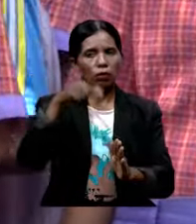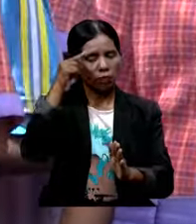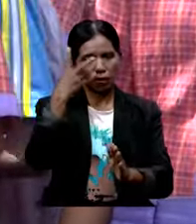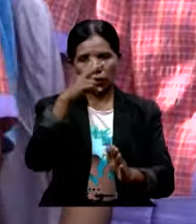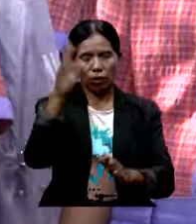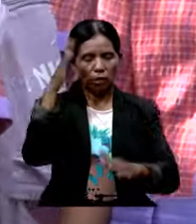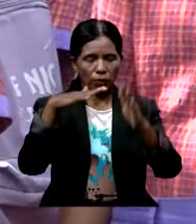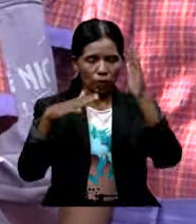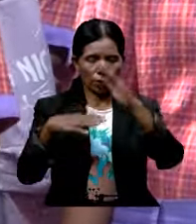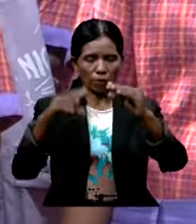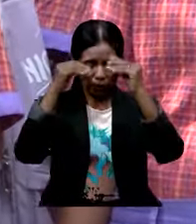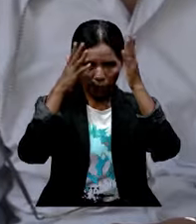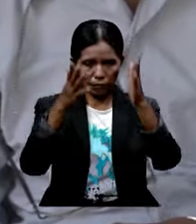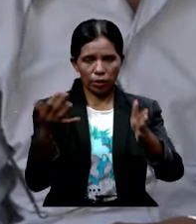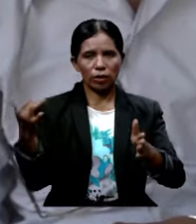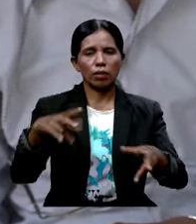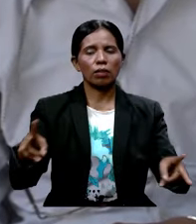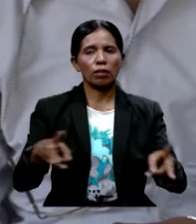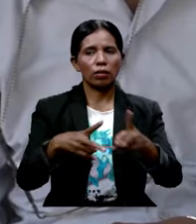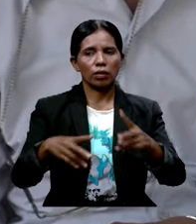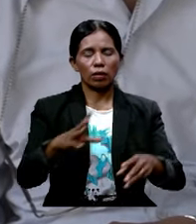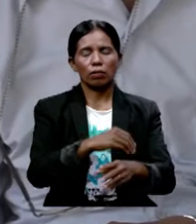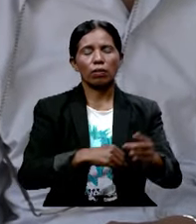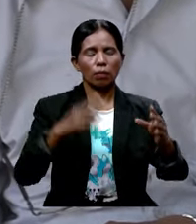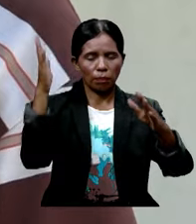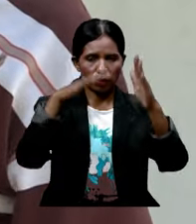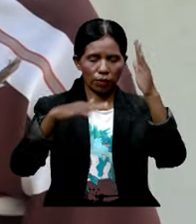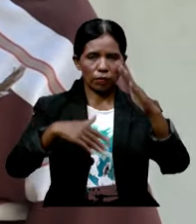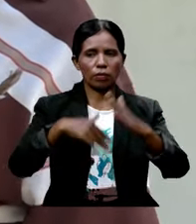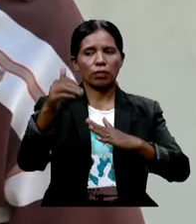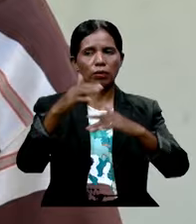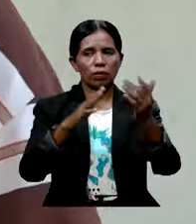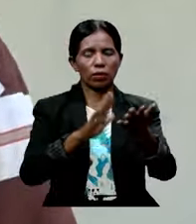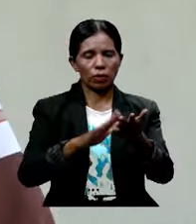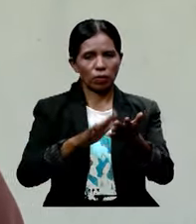problema professor voluntário no problema infraestrutura escola refere.